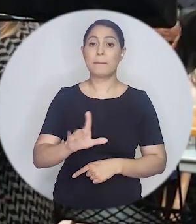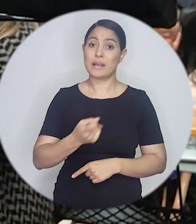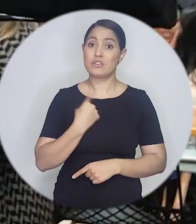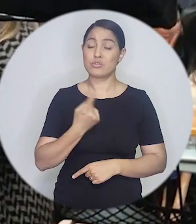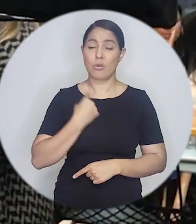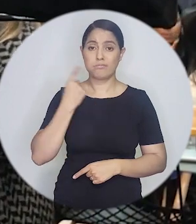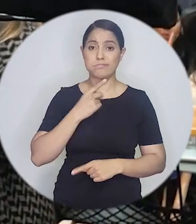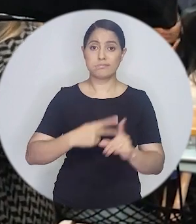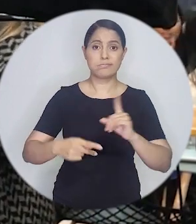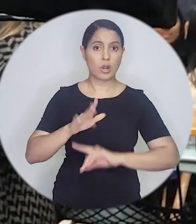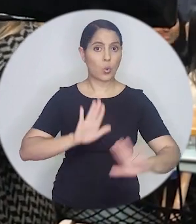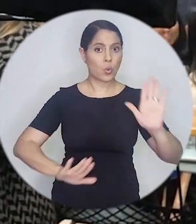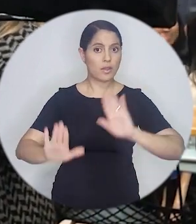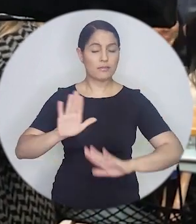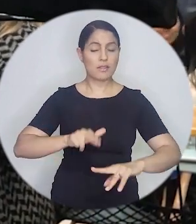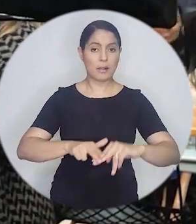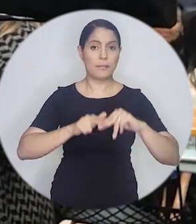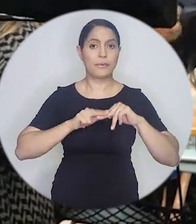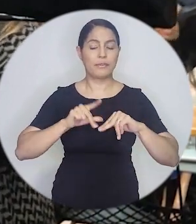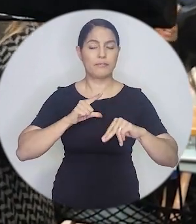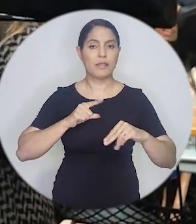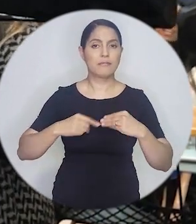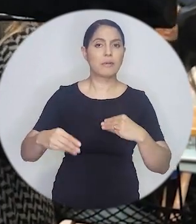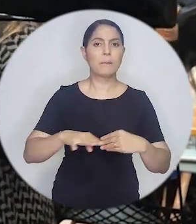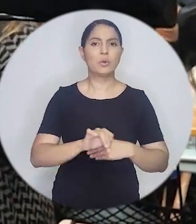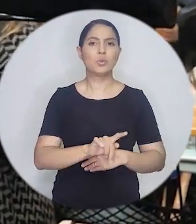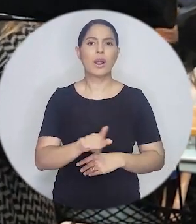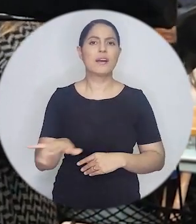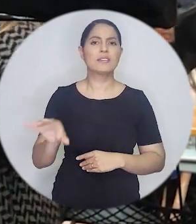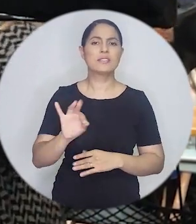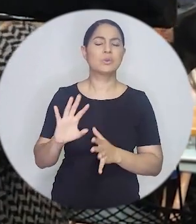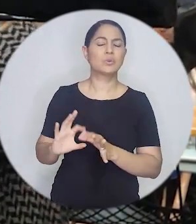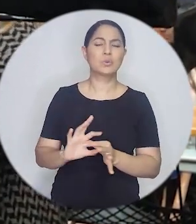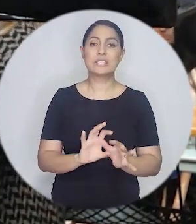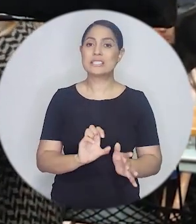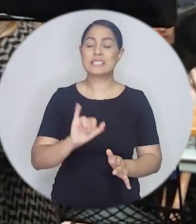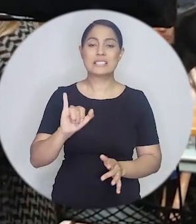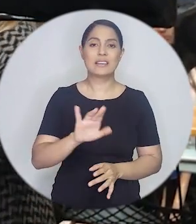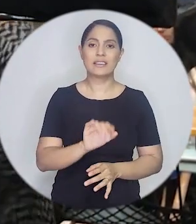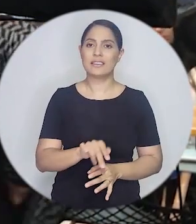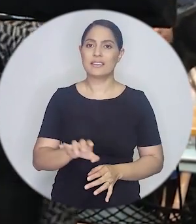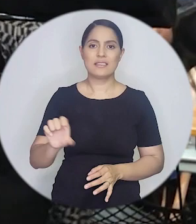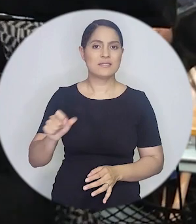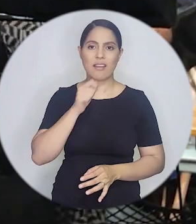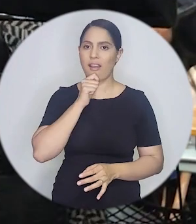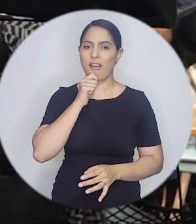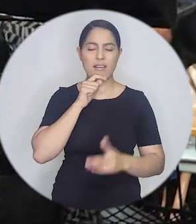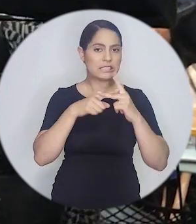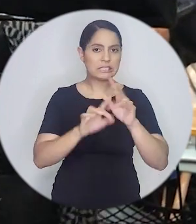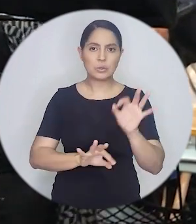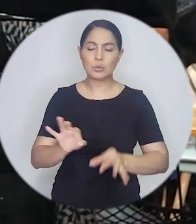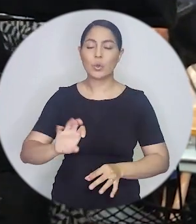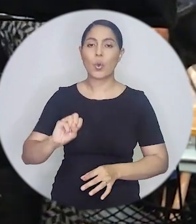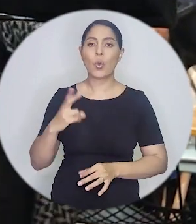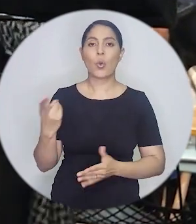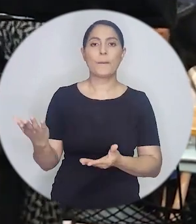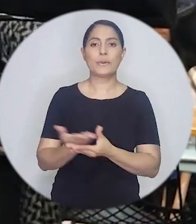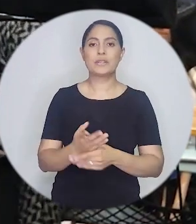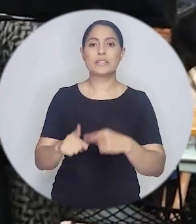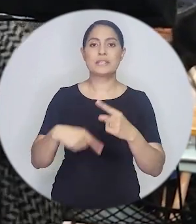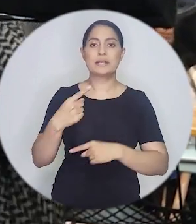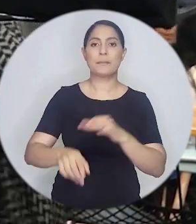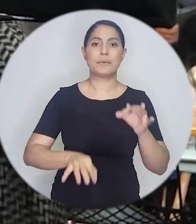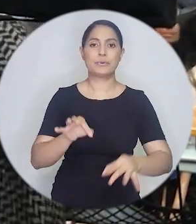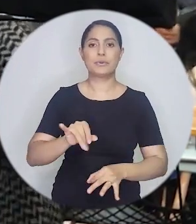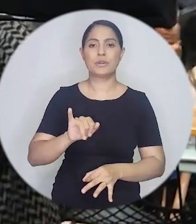a advocacia previdenciária tome o cuidado com relação à modulação para quem eventualmente não corrigiu o seu quinis ou que venha